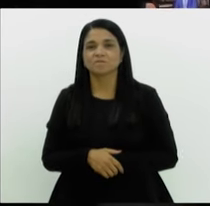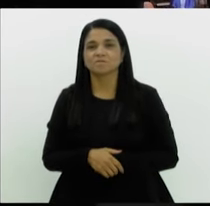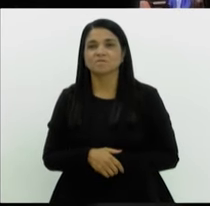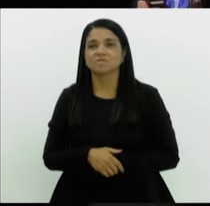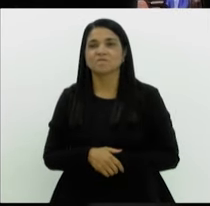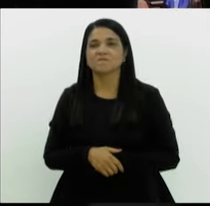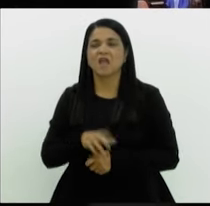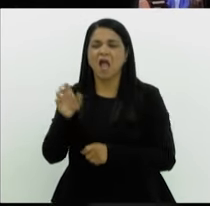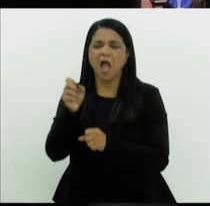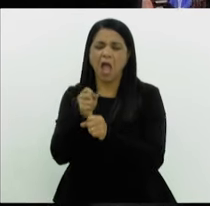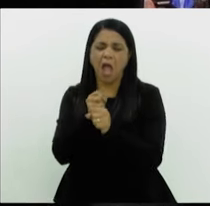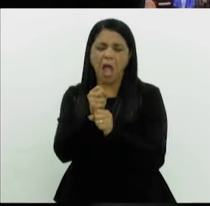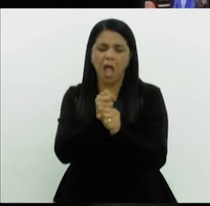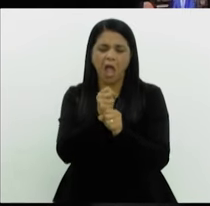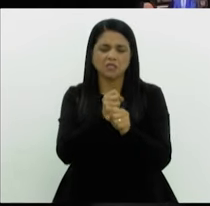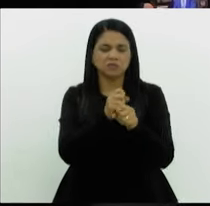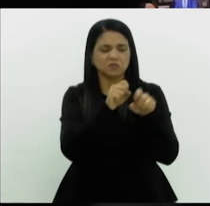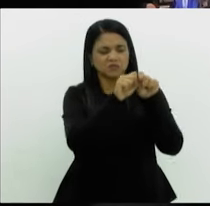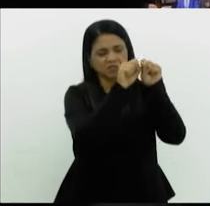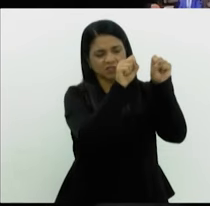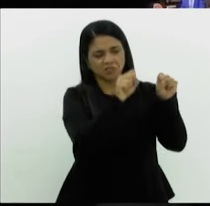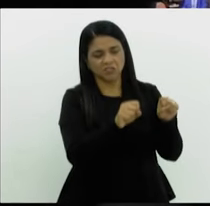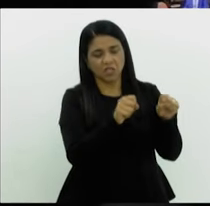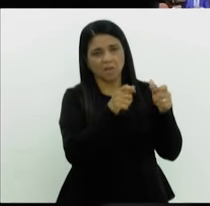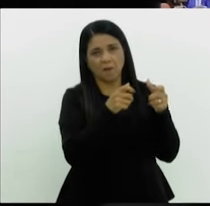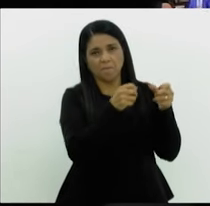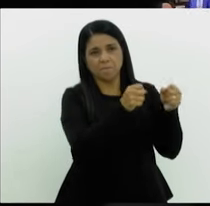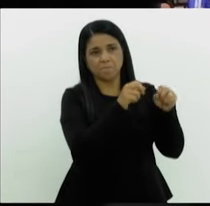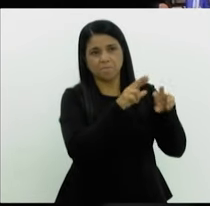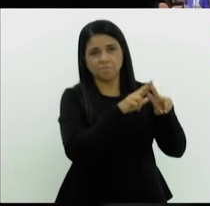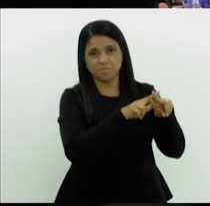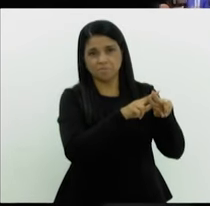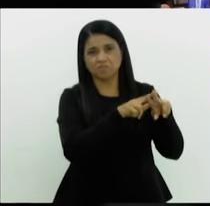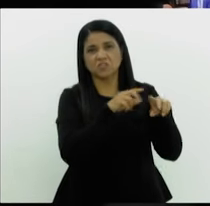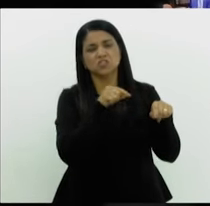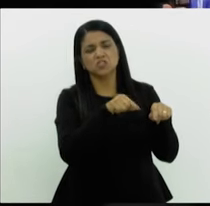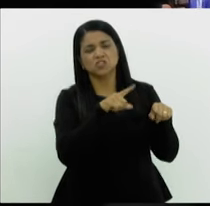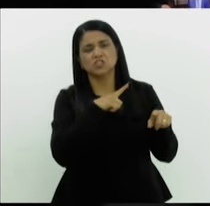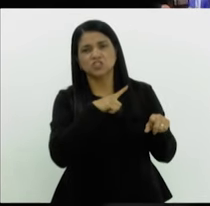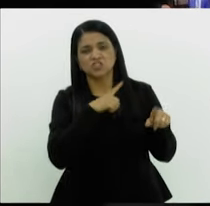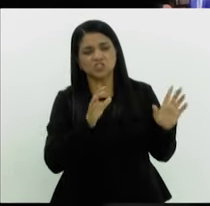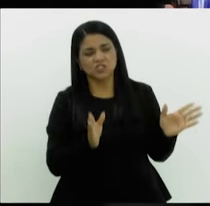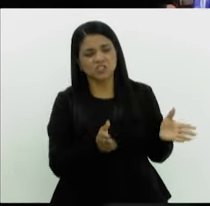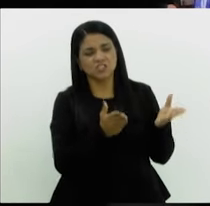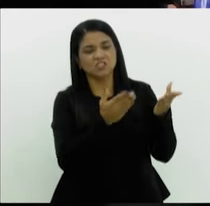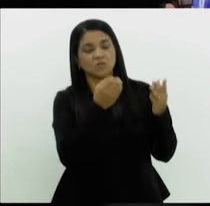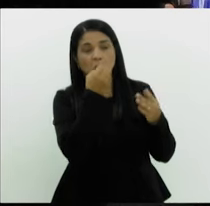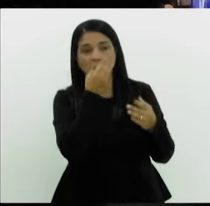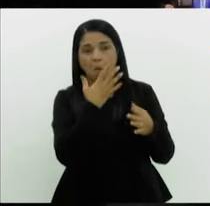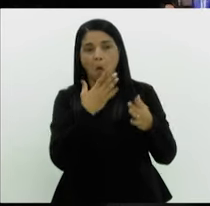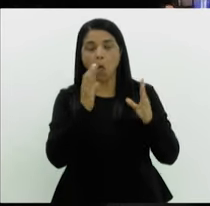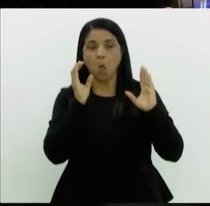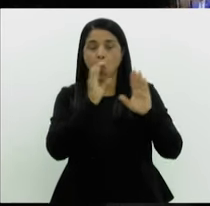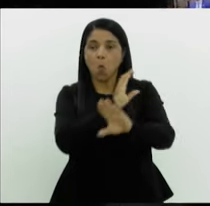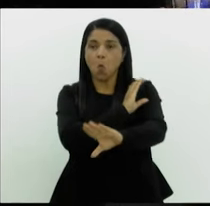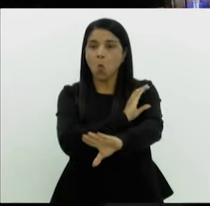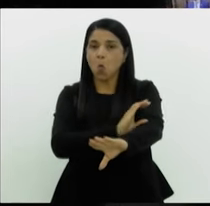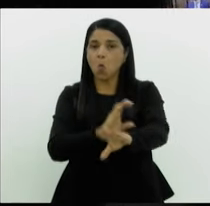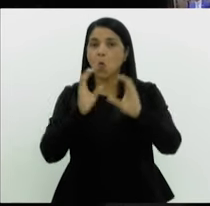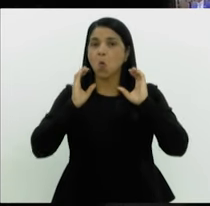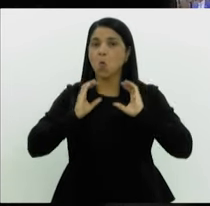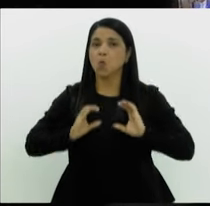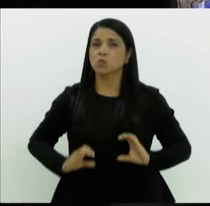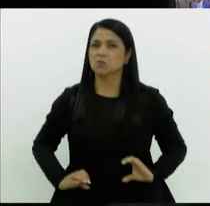Estão há anos no sistema. Tinham um incentivo ao bom comportamento. Ou